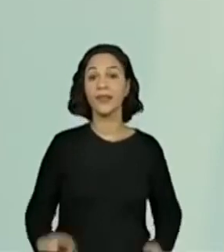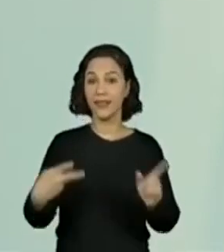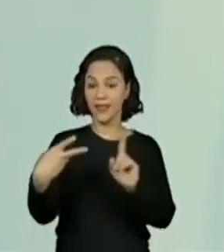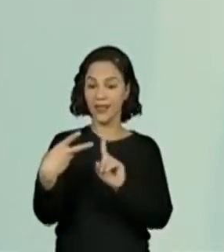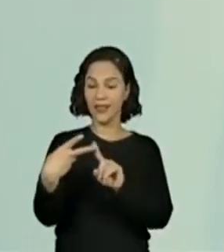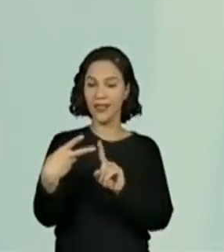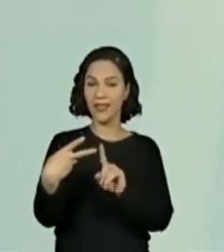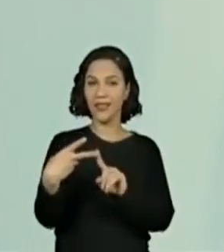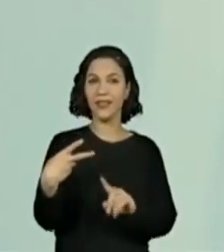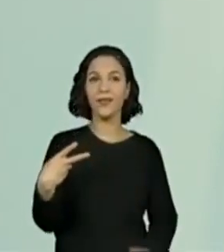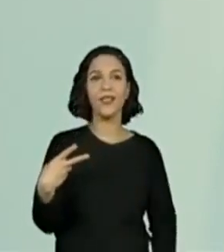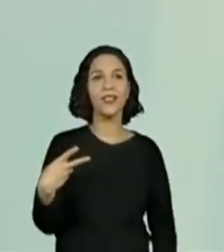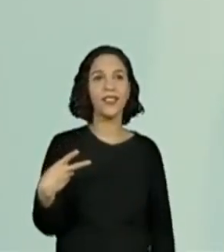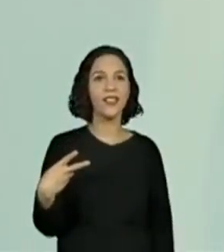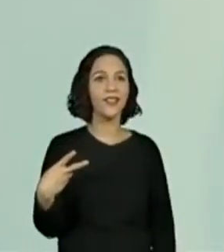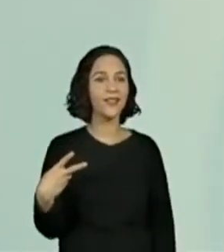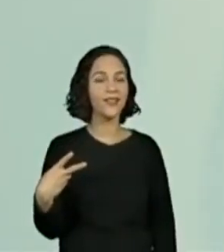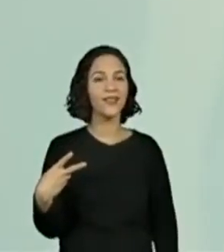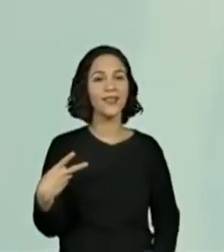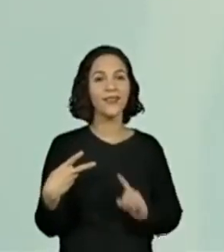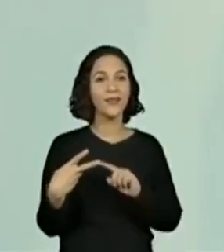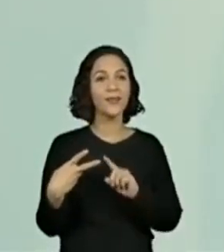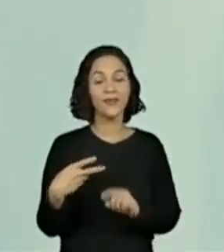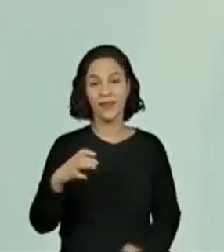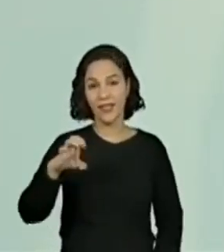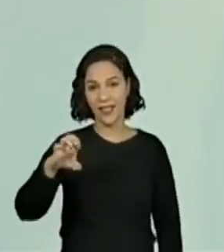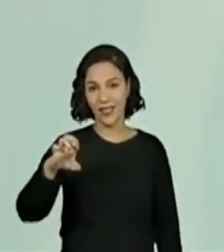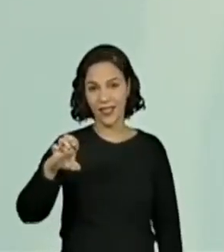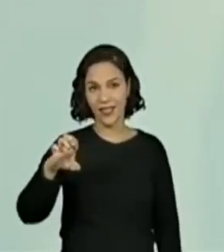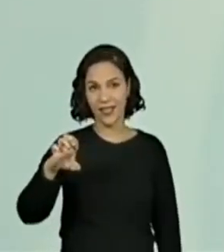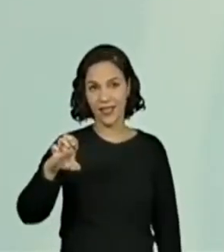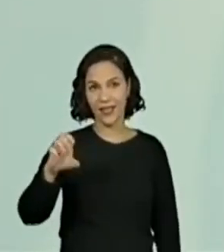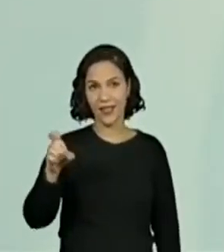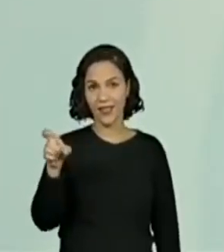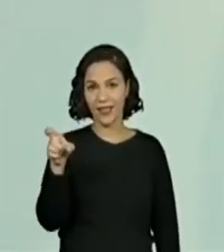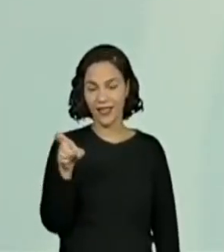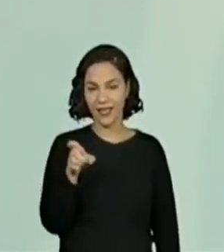segunda criança escreveu assim, ó.